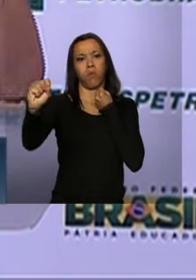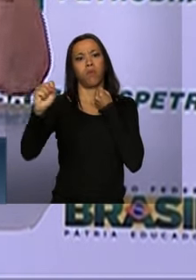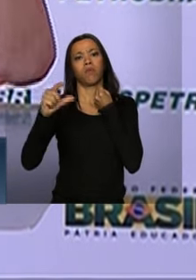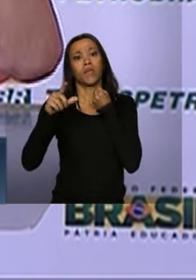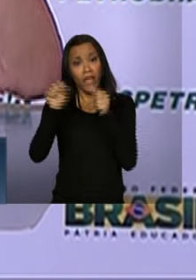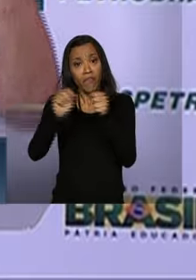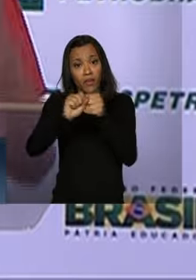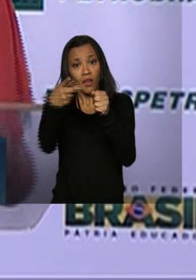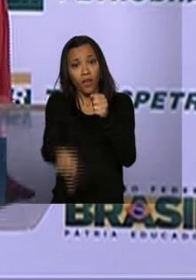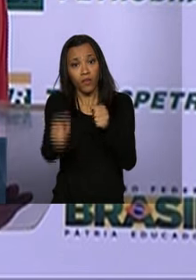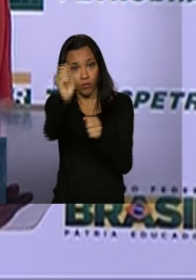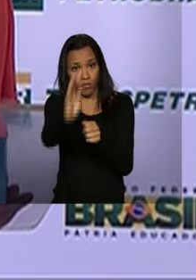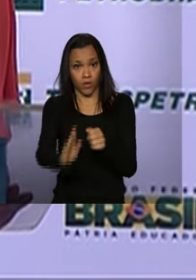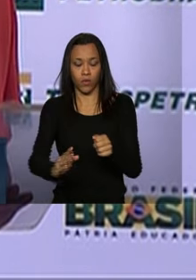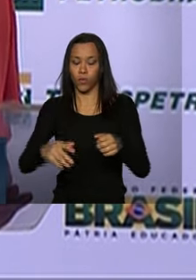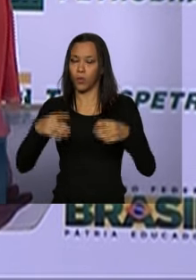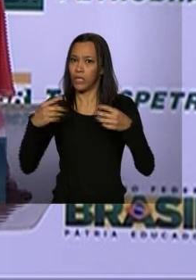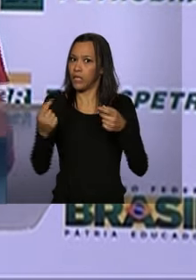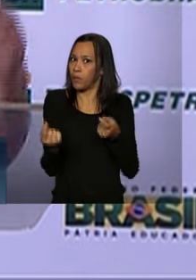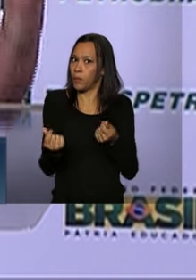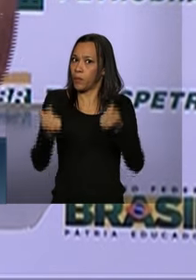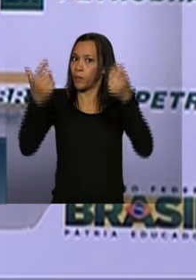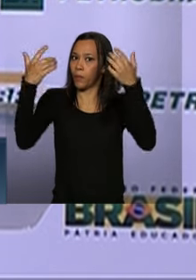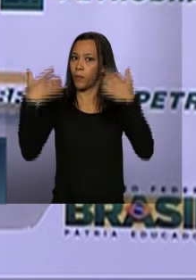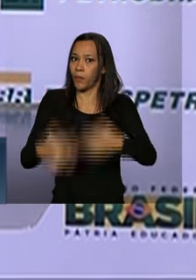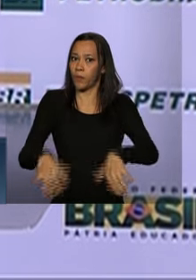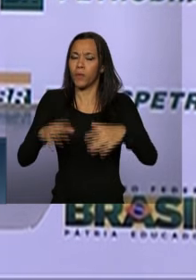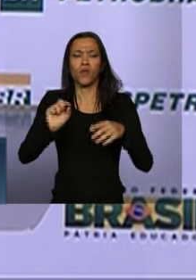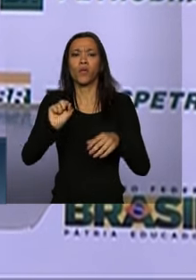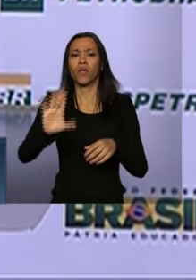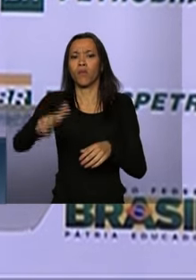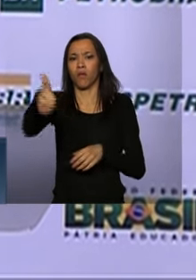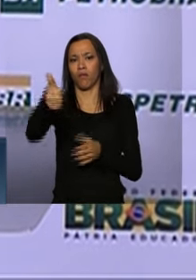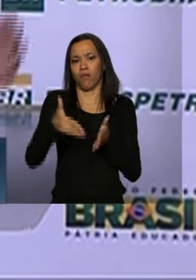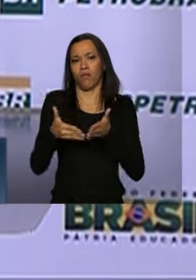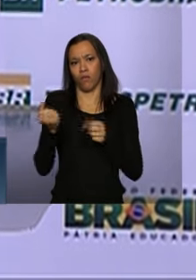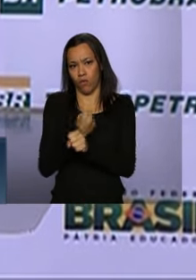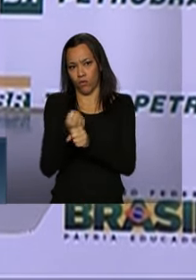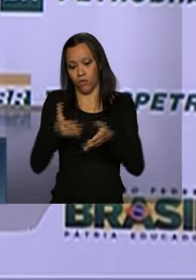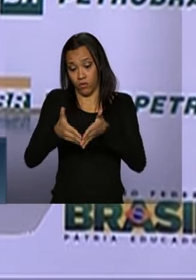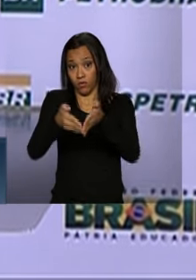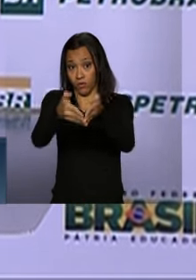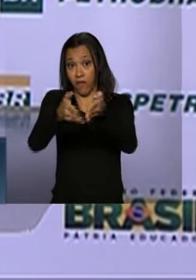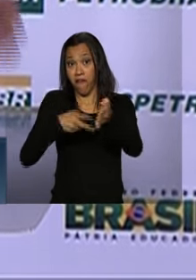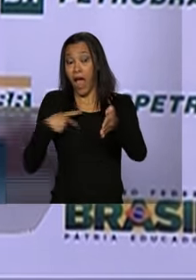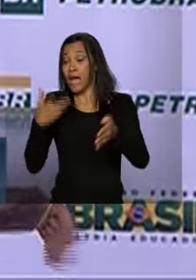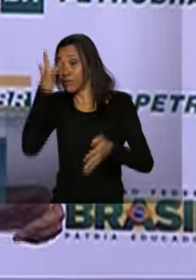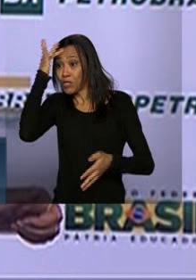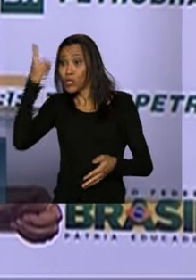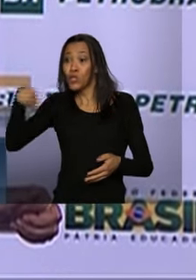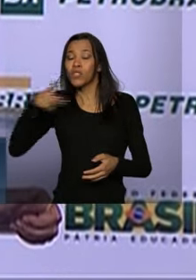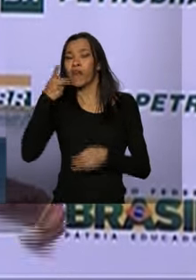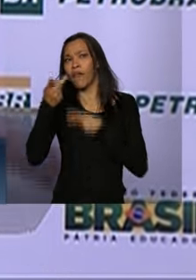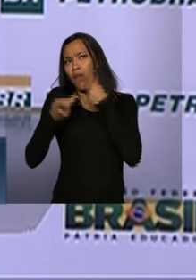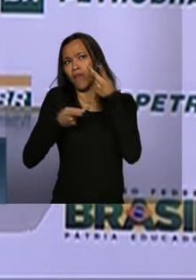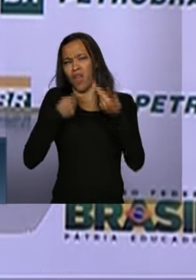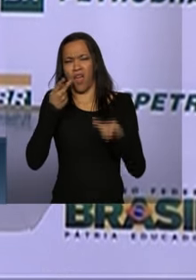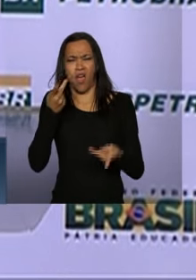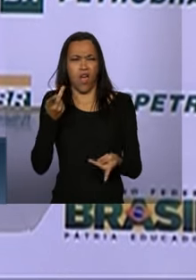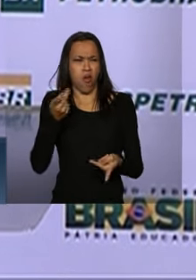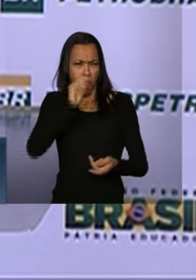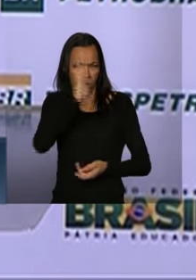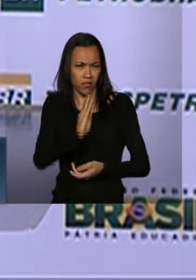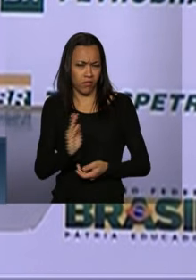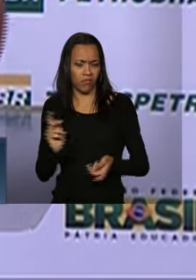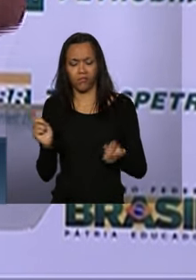agregado extremamente elevado. E o que é melhor? Diziam que a gente não era capaz.